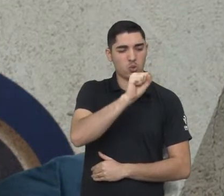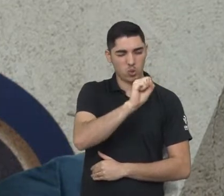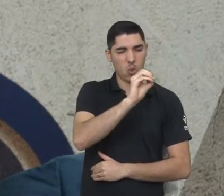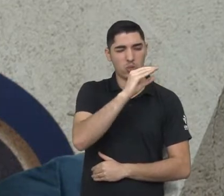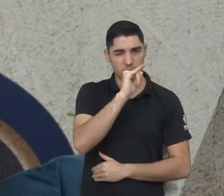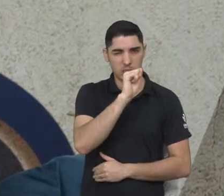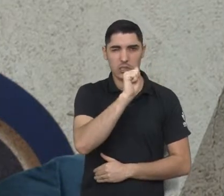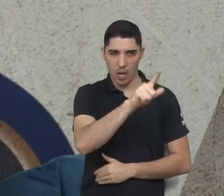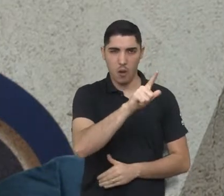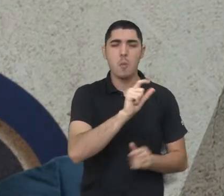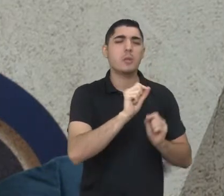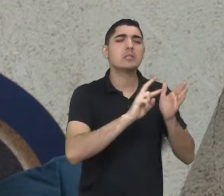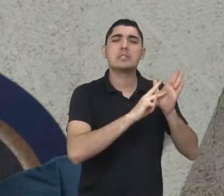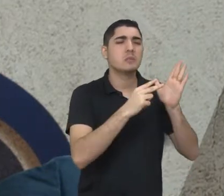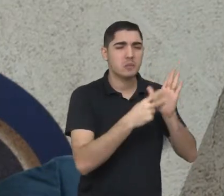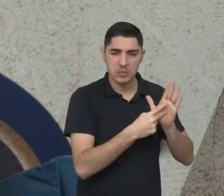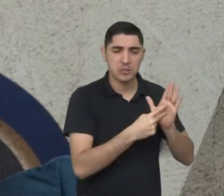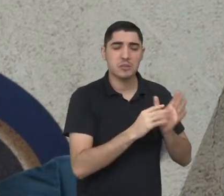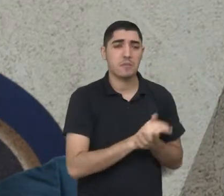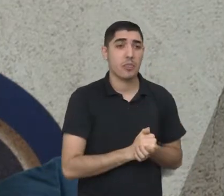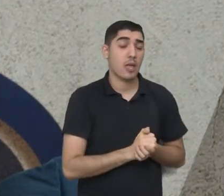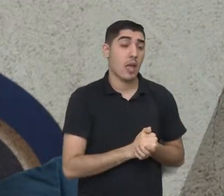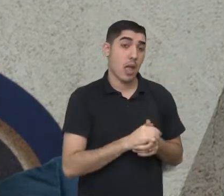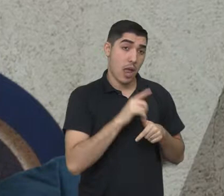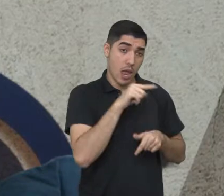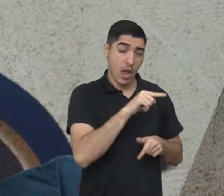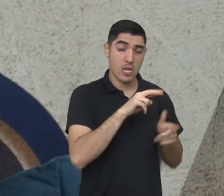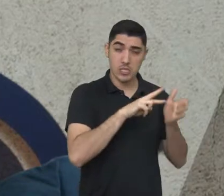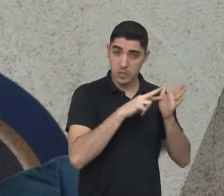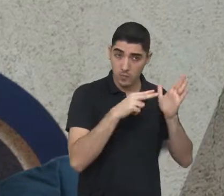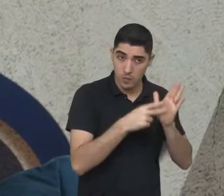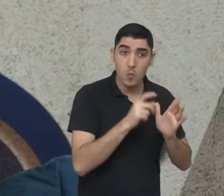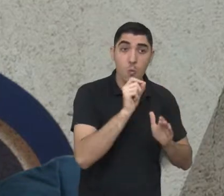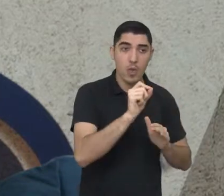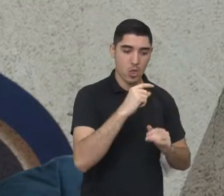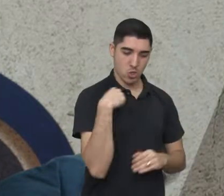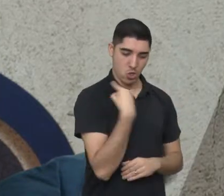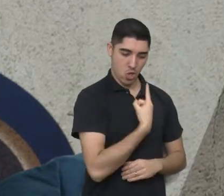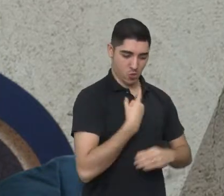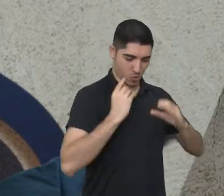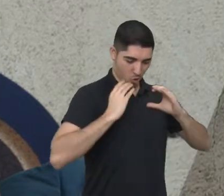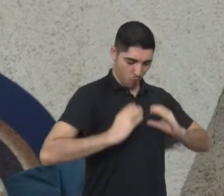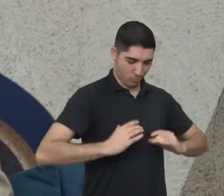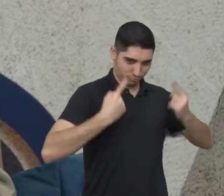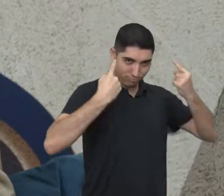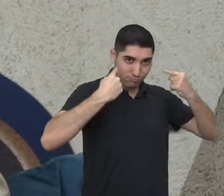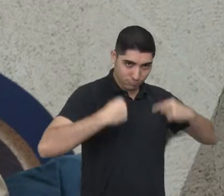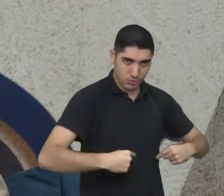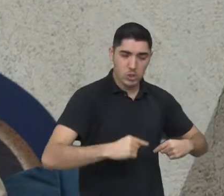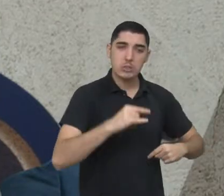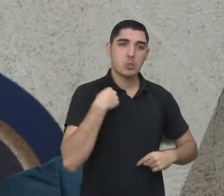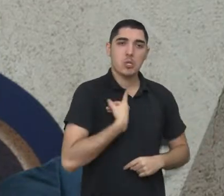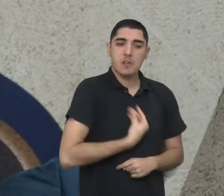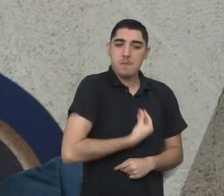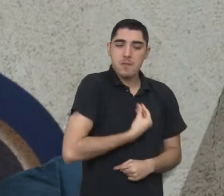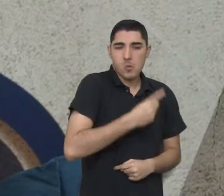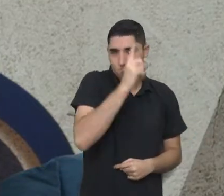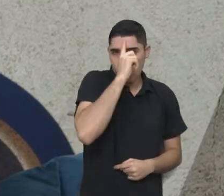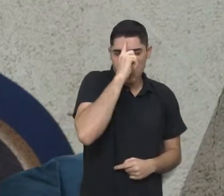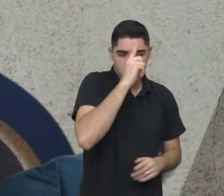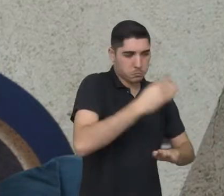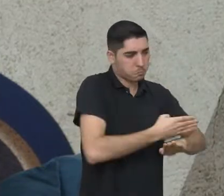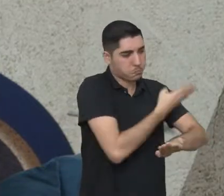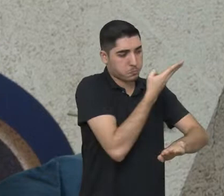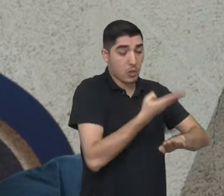ser biopsicossocial. Isso quer dizer que em todos os nossos comportamentos, nas nossas ações no cotidiano,